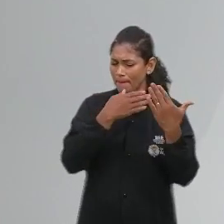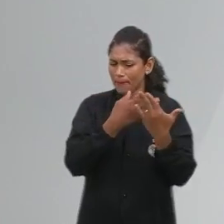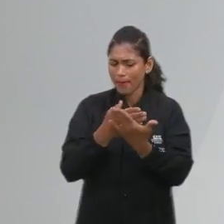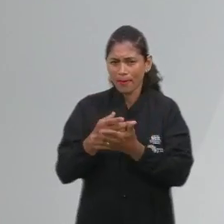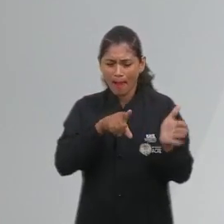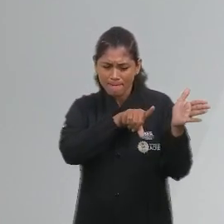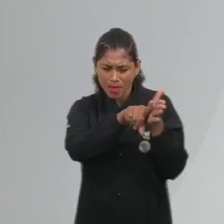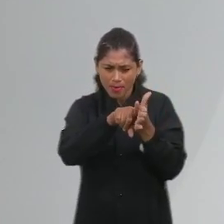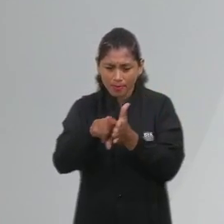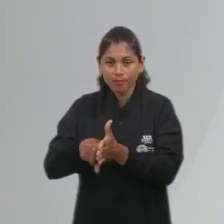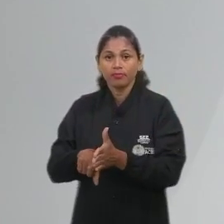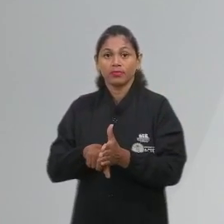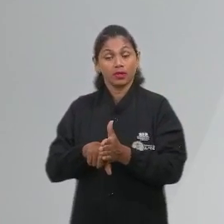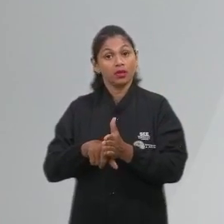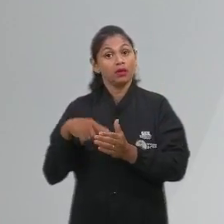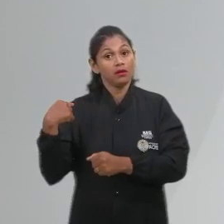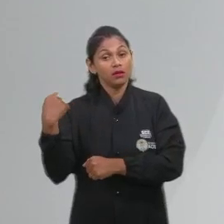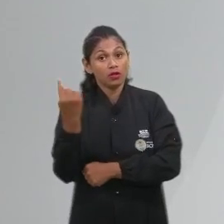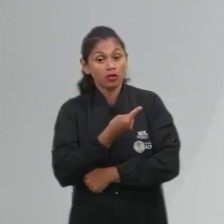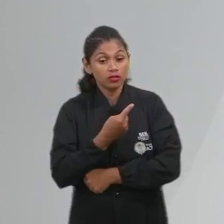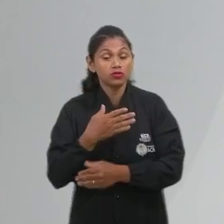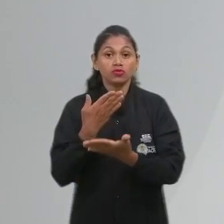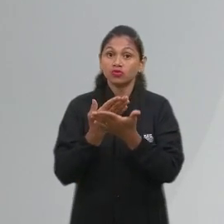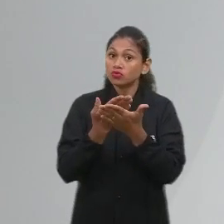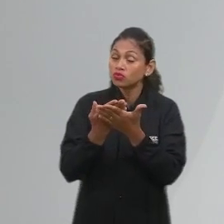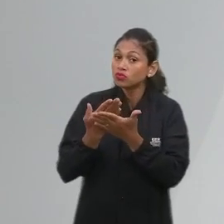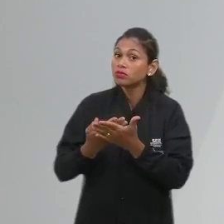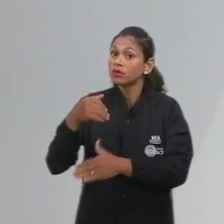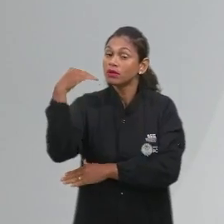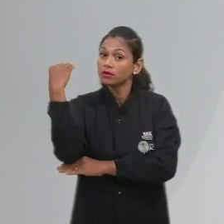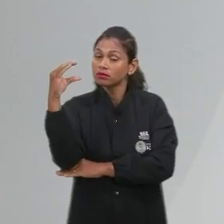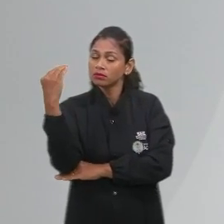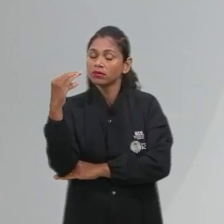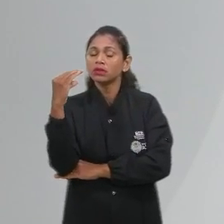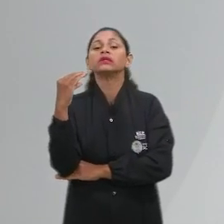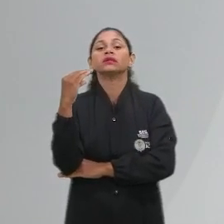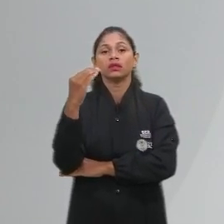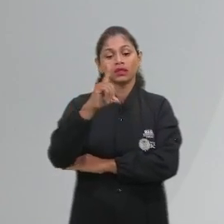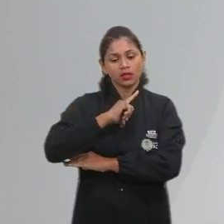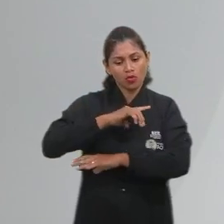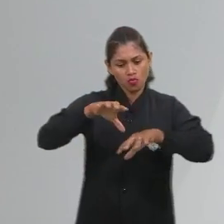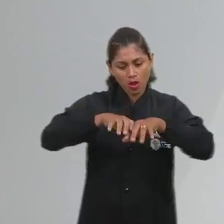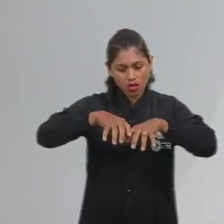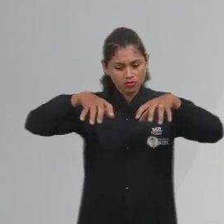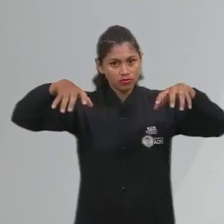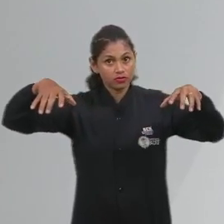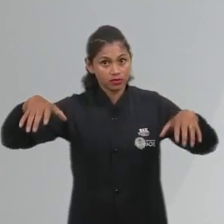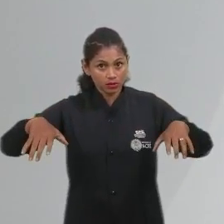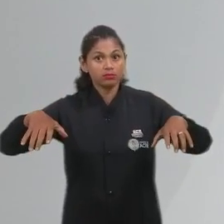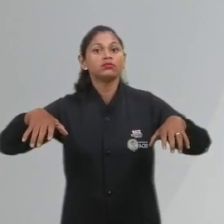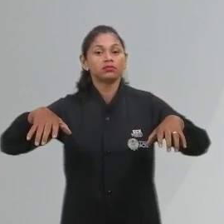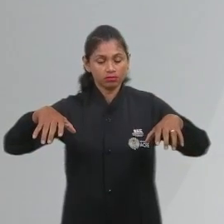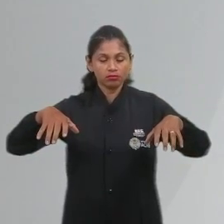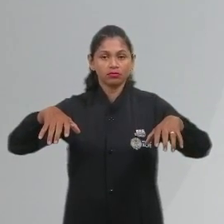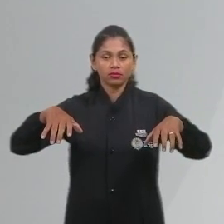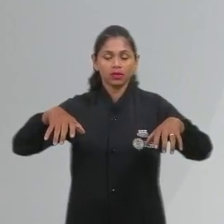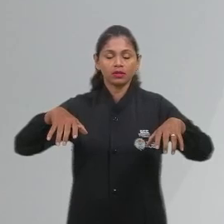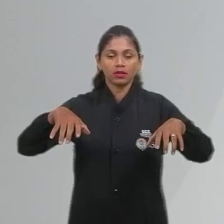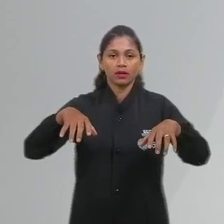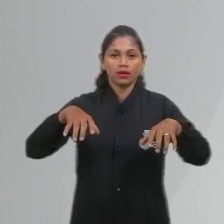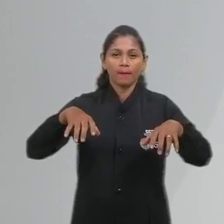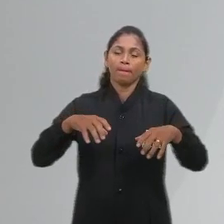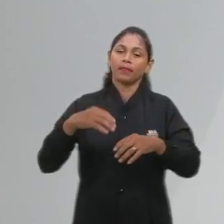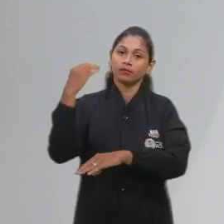nós estudamos as ciências, nós temos uma divisão tanto quanto clássica. Nós separamos as ciências, por exemplo,